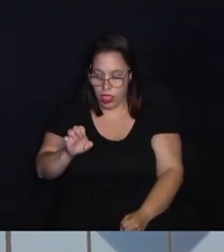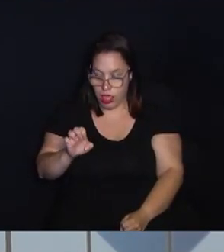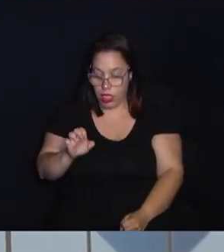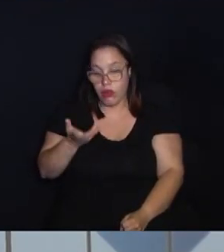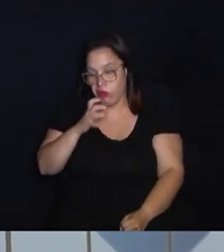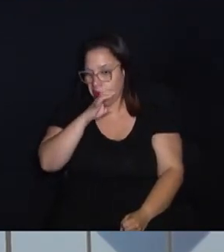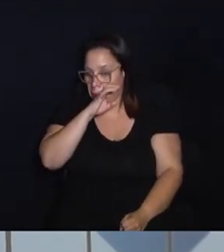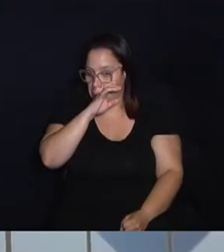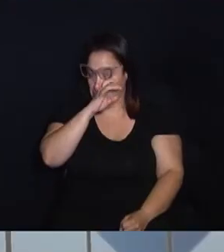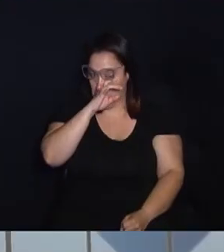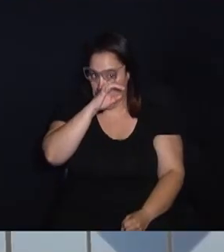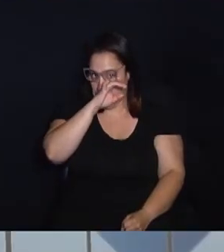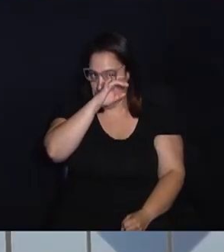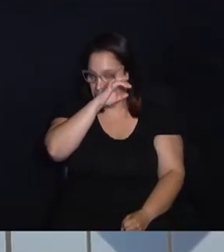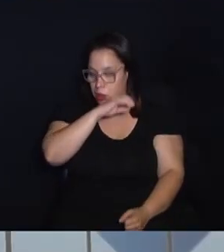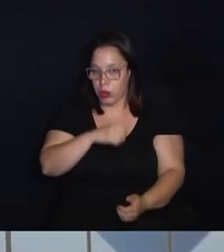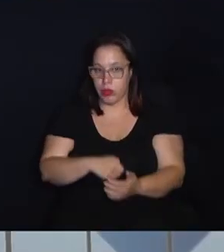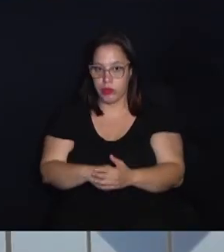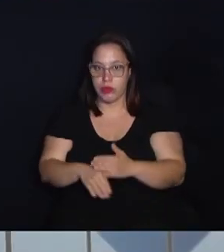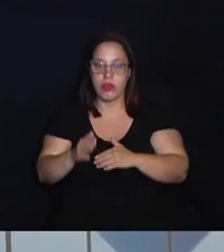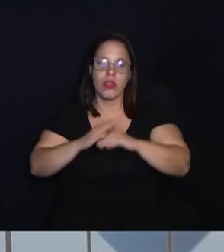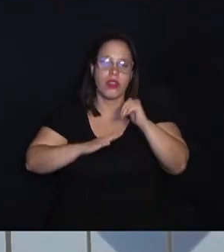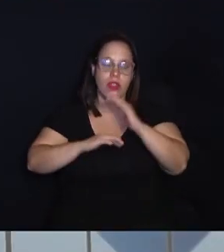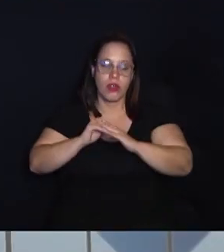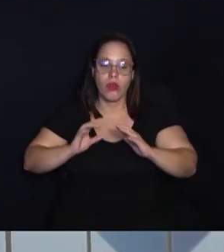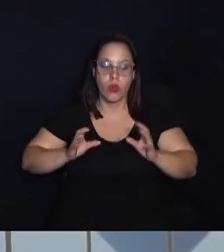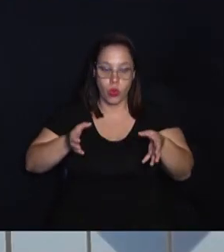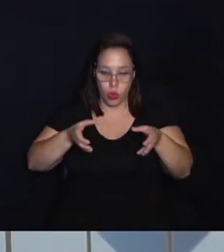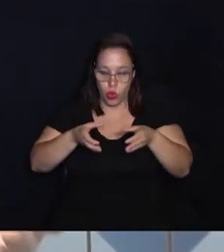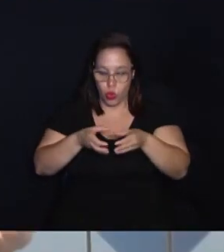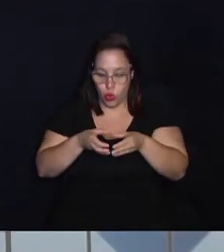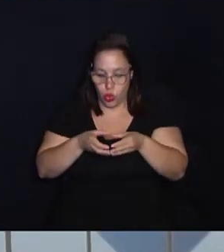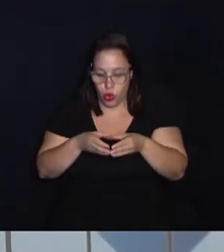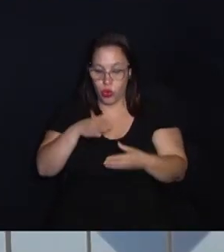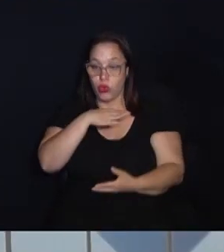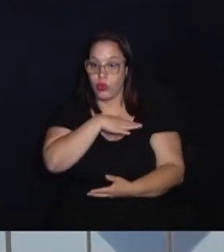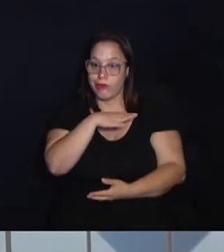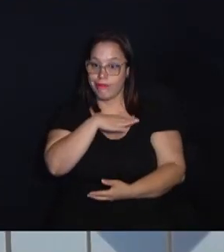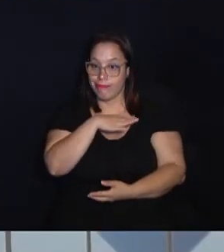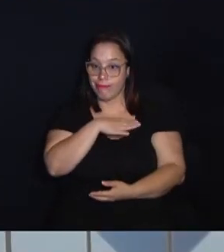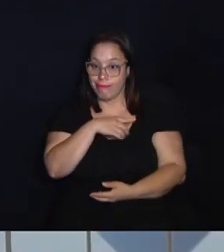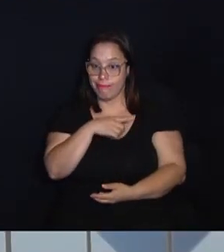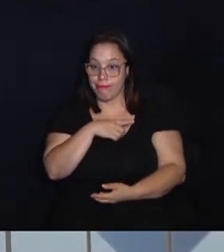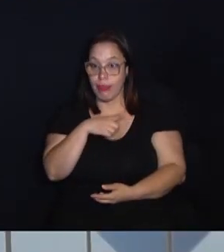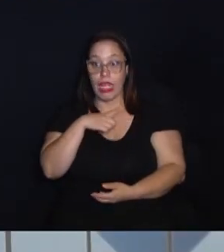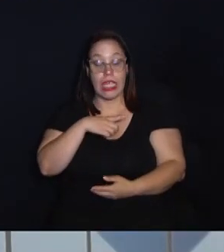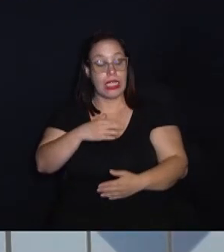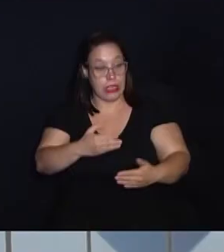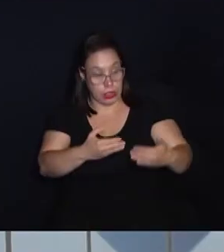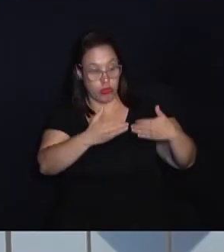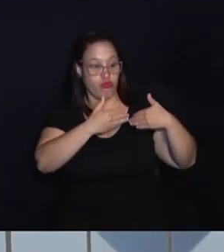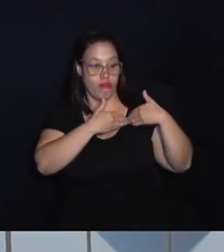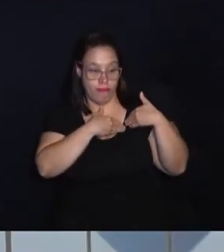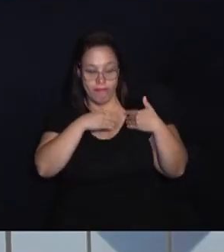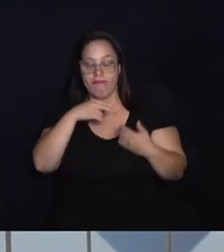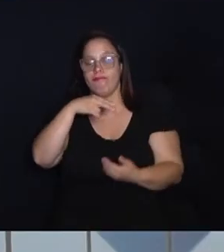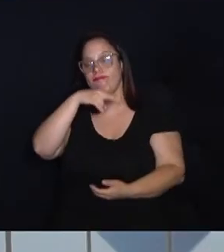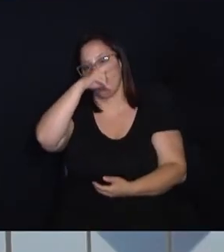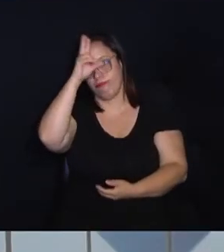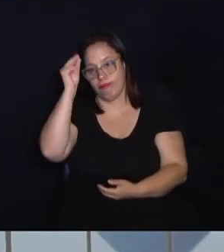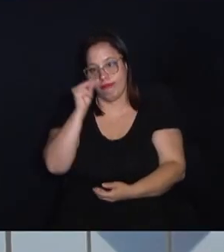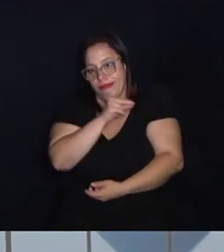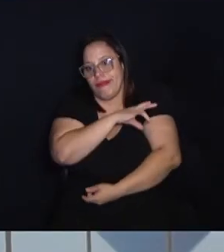E isso é uma coisa que tem que ser tratada de forma coletiva. Os municípios têm a sua responsabilidade, as prefeituras,